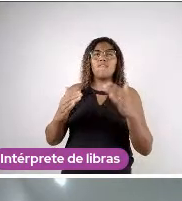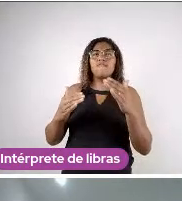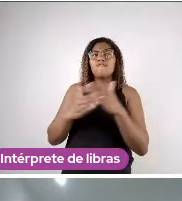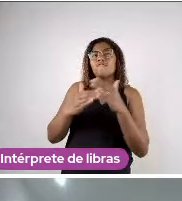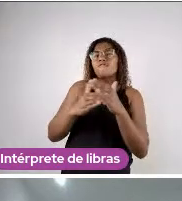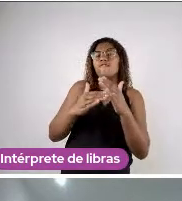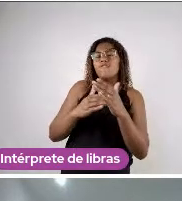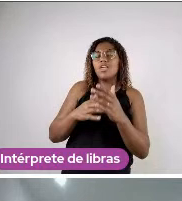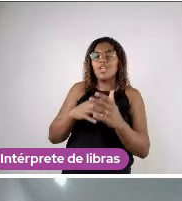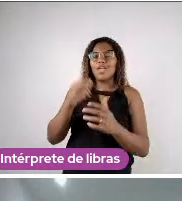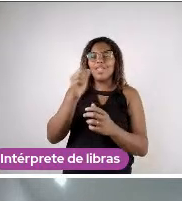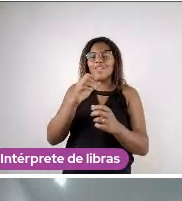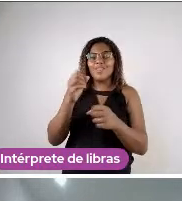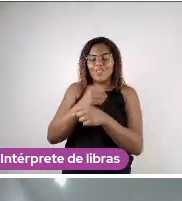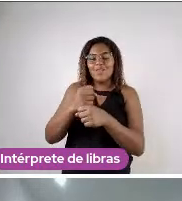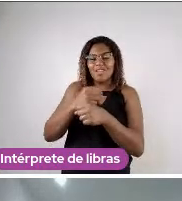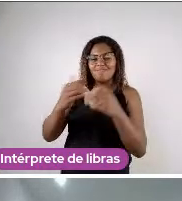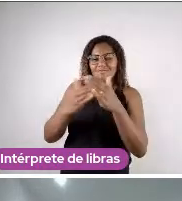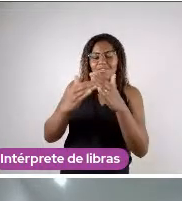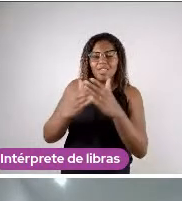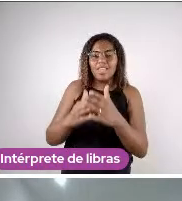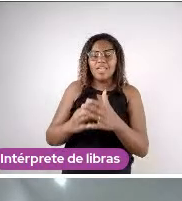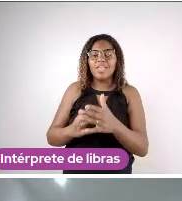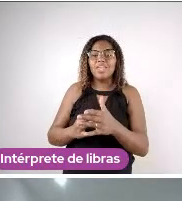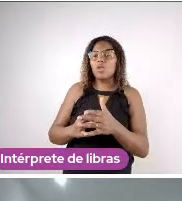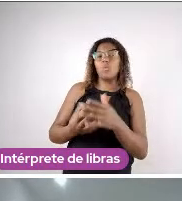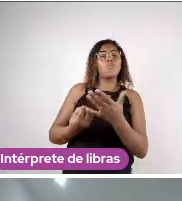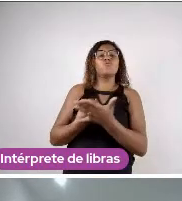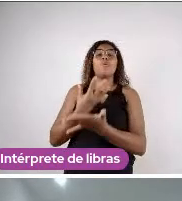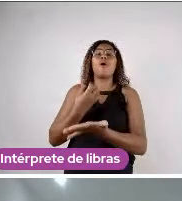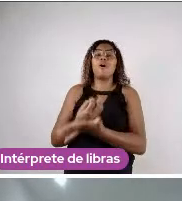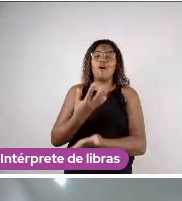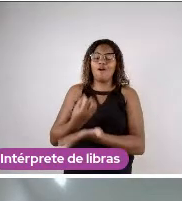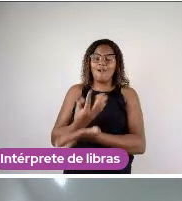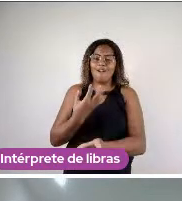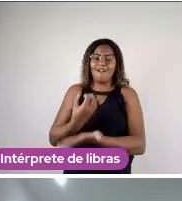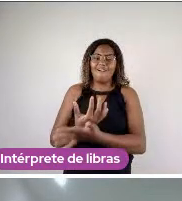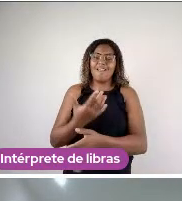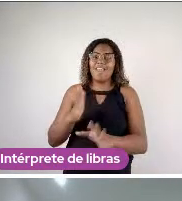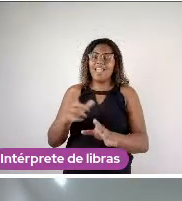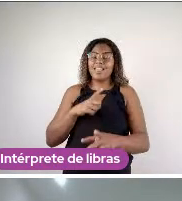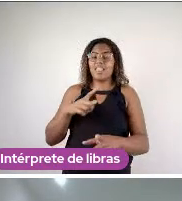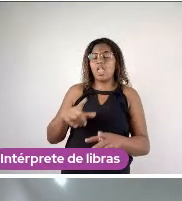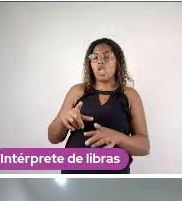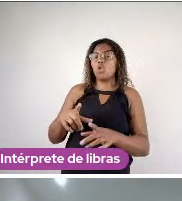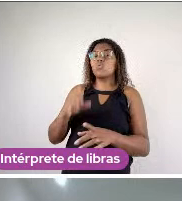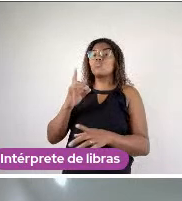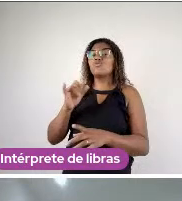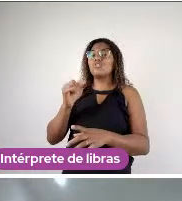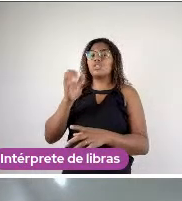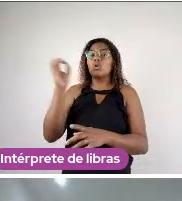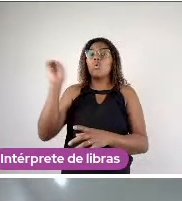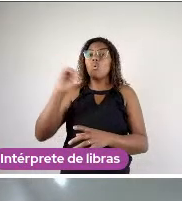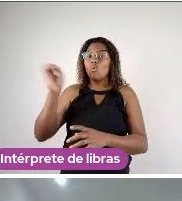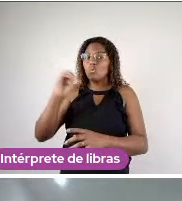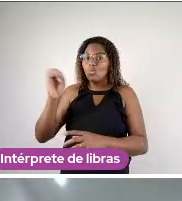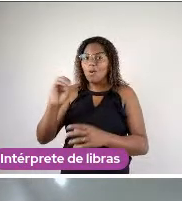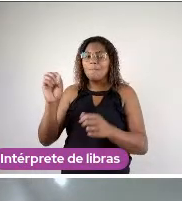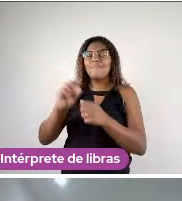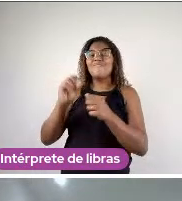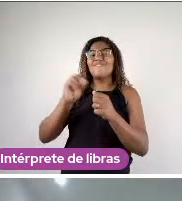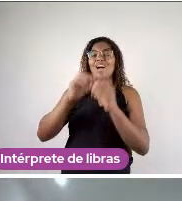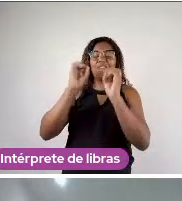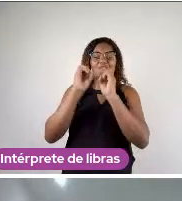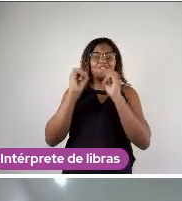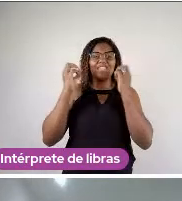ou propaganda, como disse o Glauco, provavelmente, né, a gente tem uma data em outubro para a realização das oficinas,